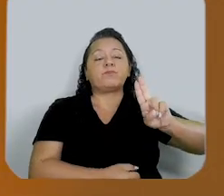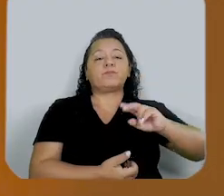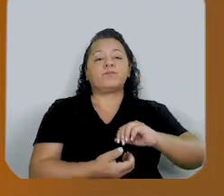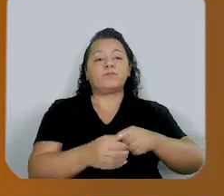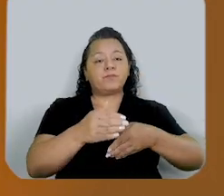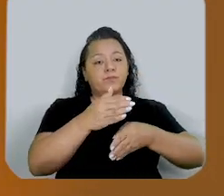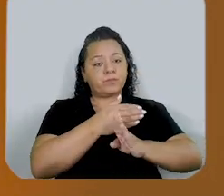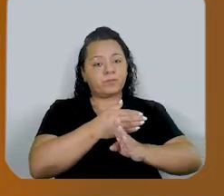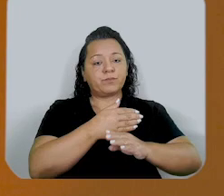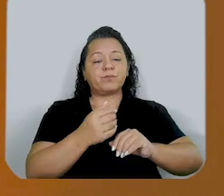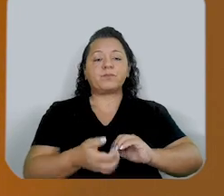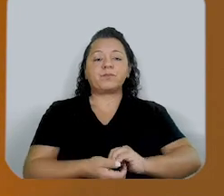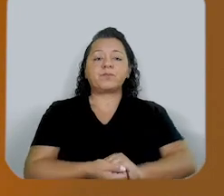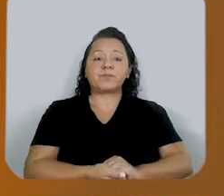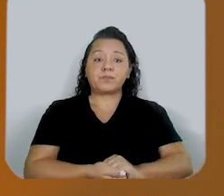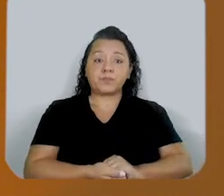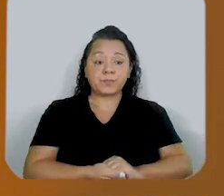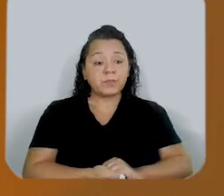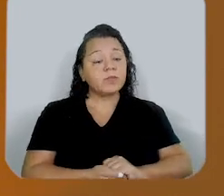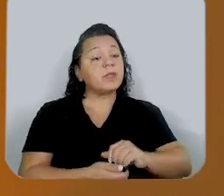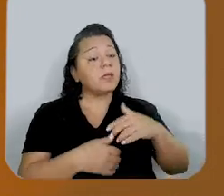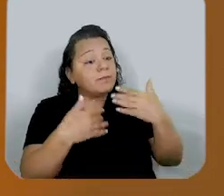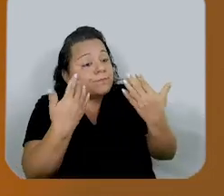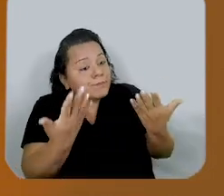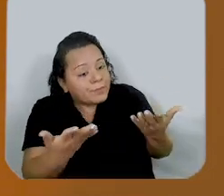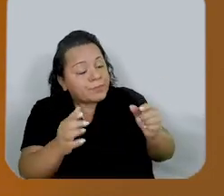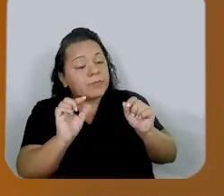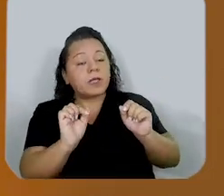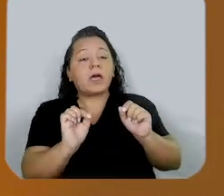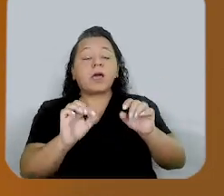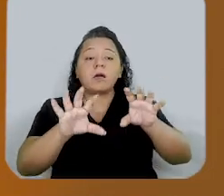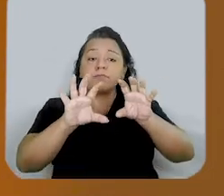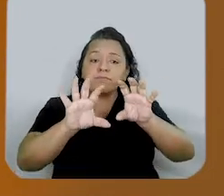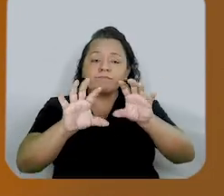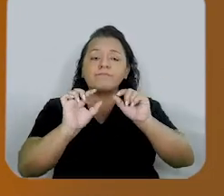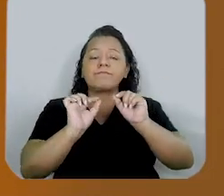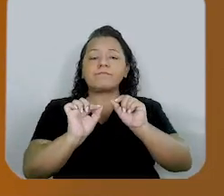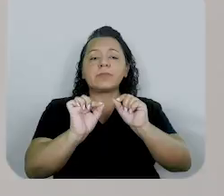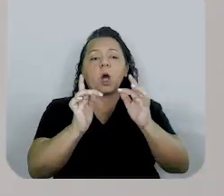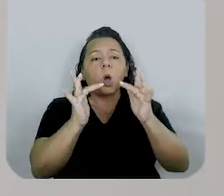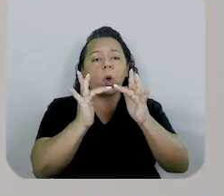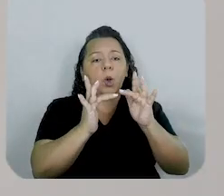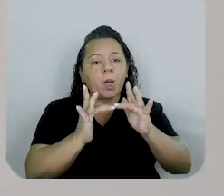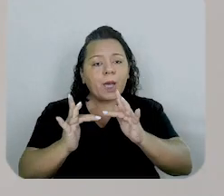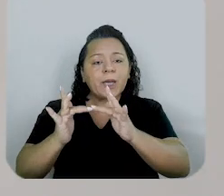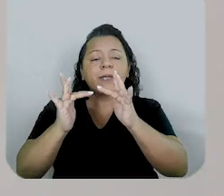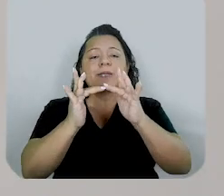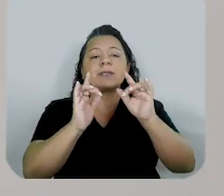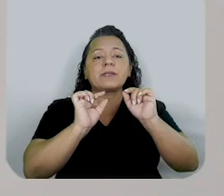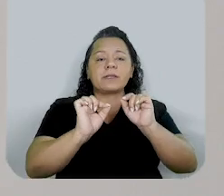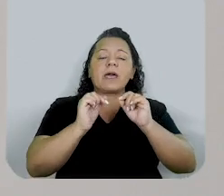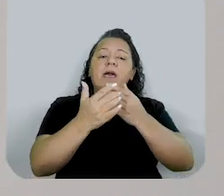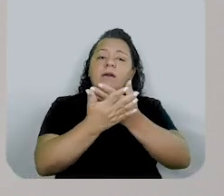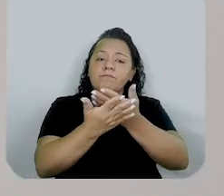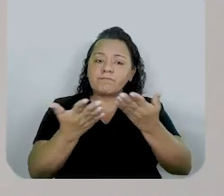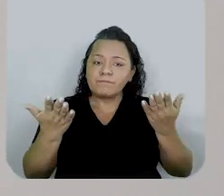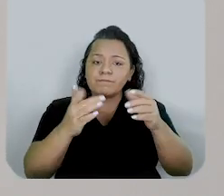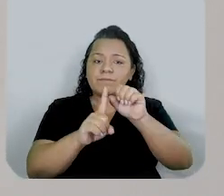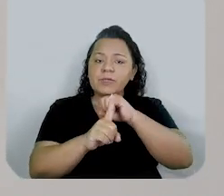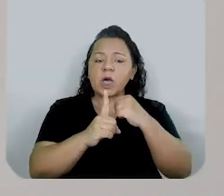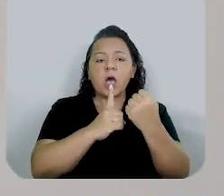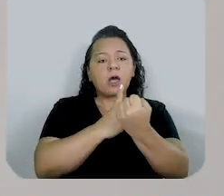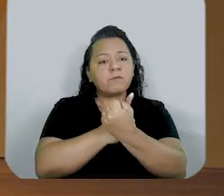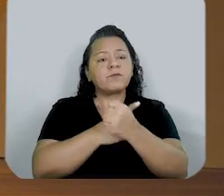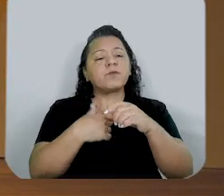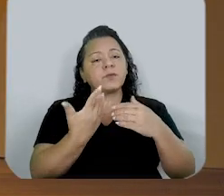Clarinda, então a maneira que você encontrou de se conectar com a cidade foi primeiro através do artesanato, né? Onde é que você oferecia na